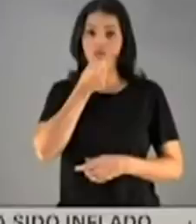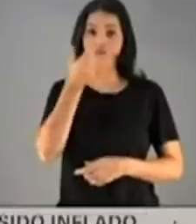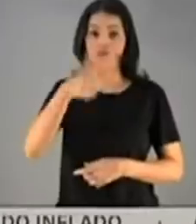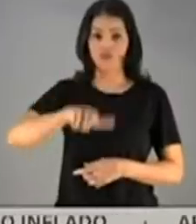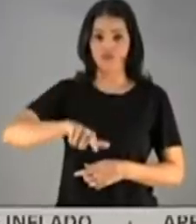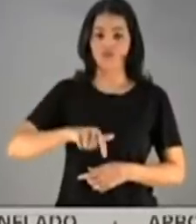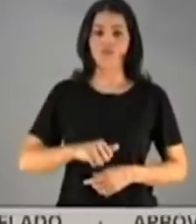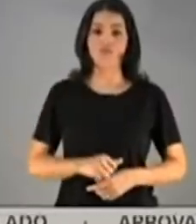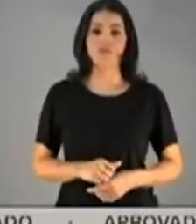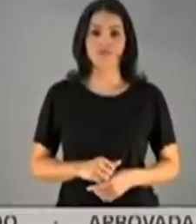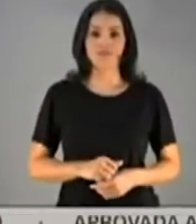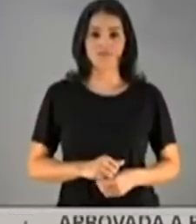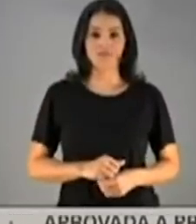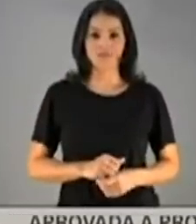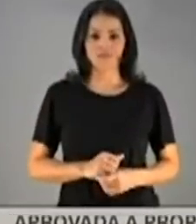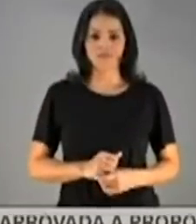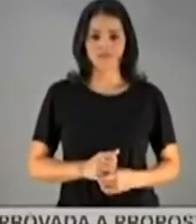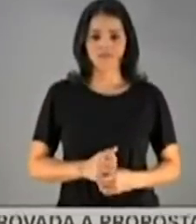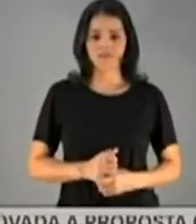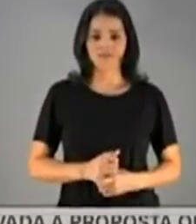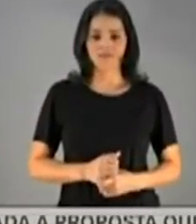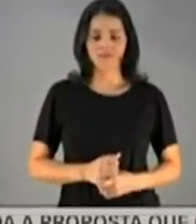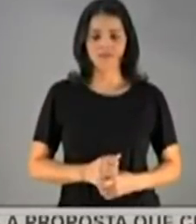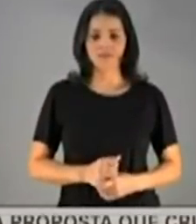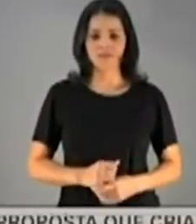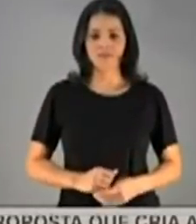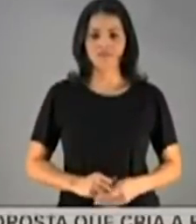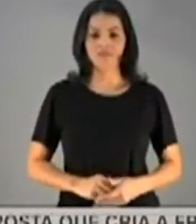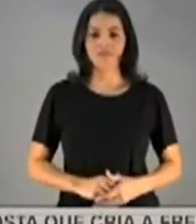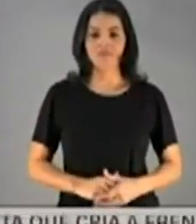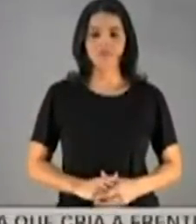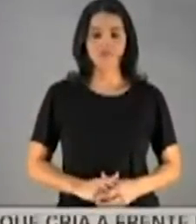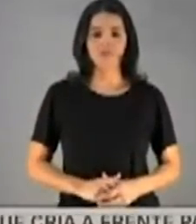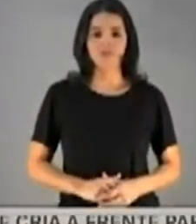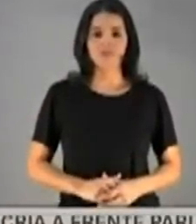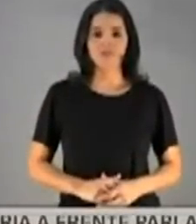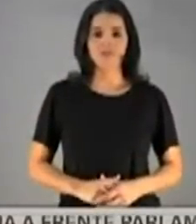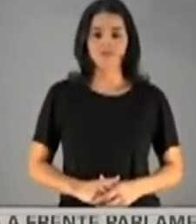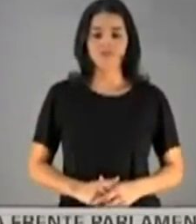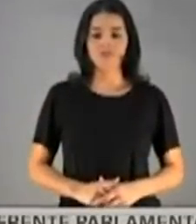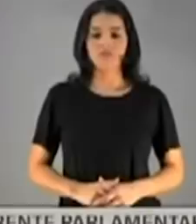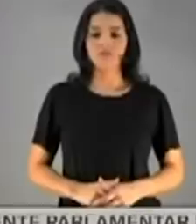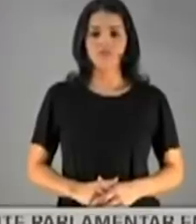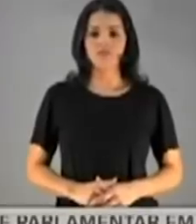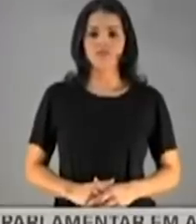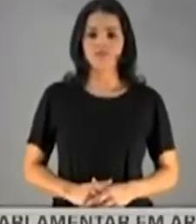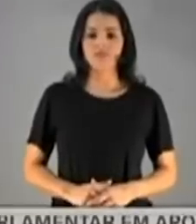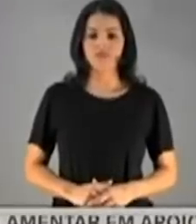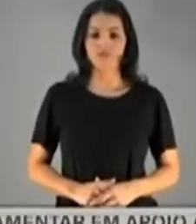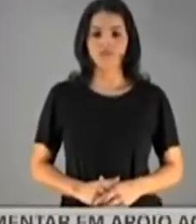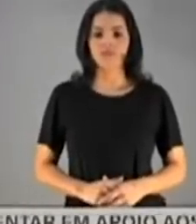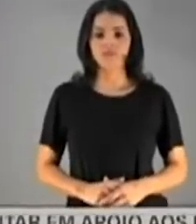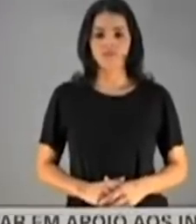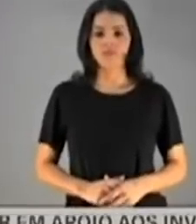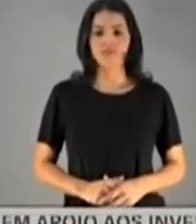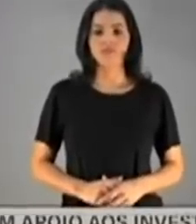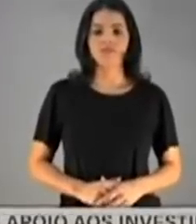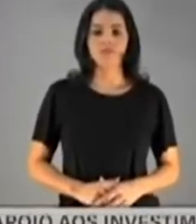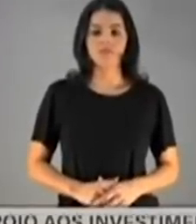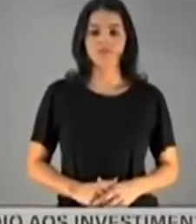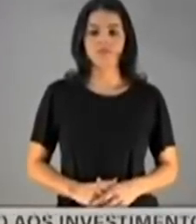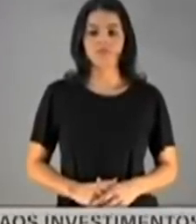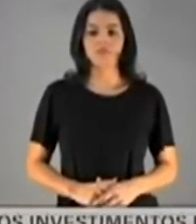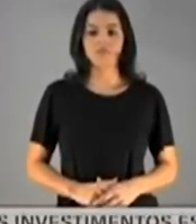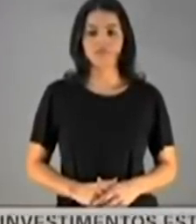Faz tempo. Respeite os parlamentares. Respeita. Me respeite. Vai, ó. Ele me chama aqui